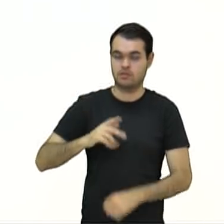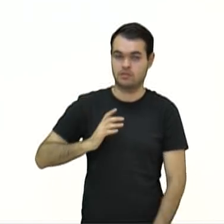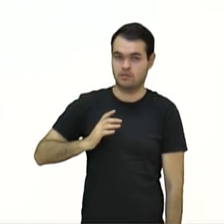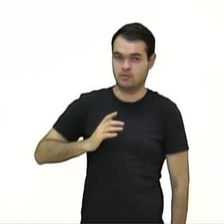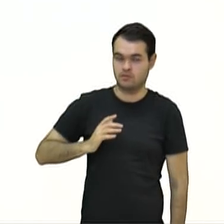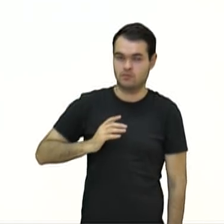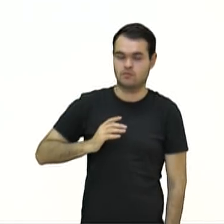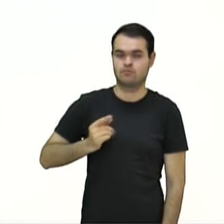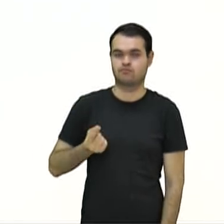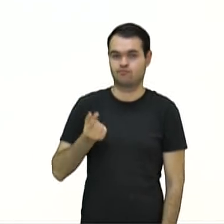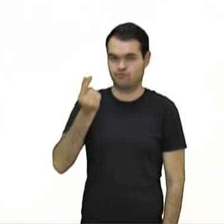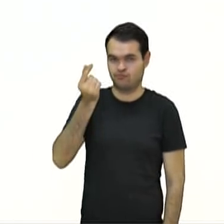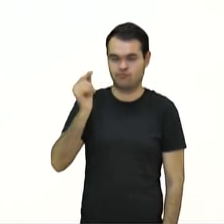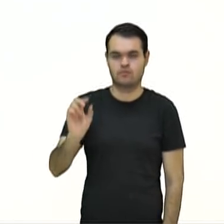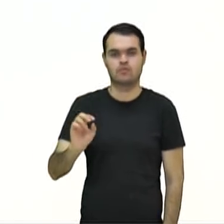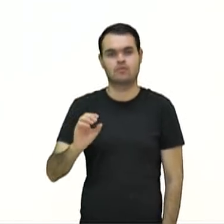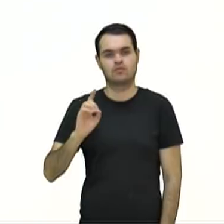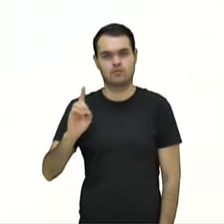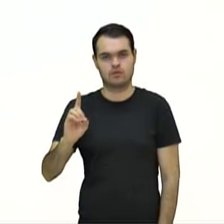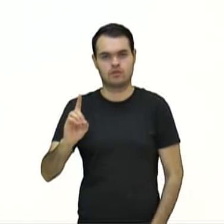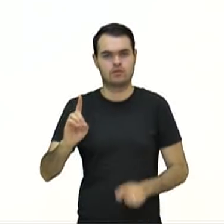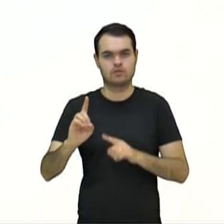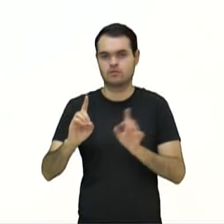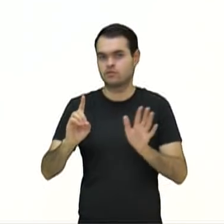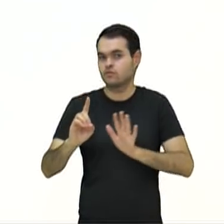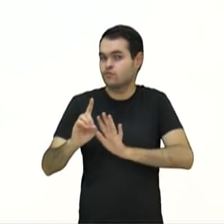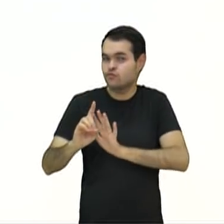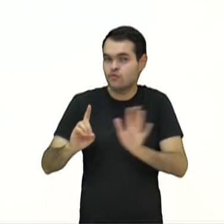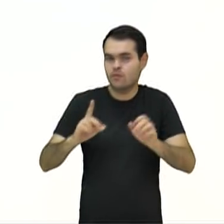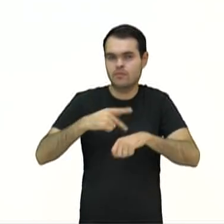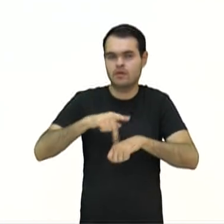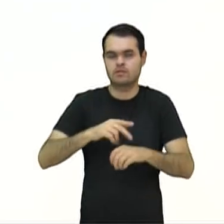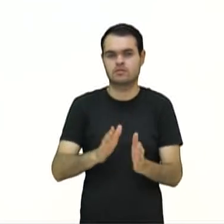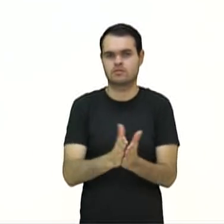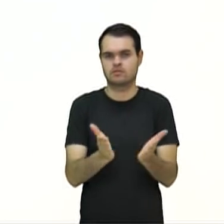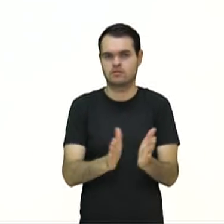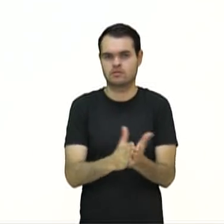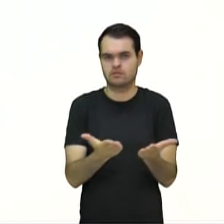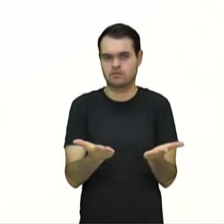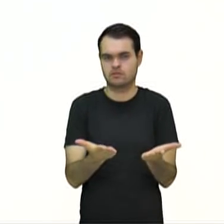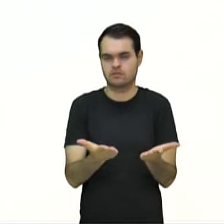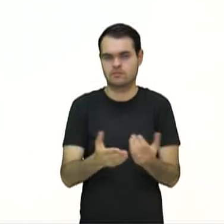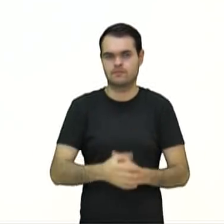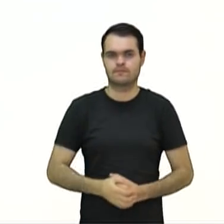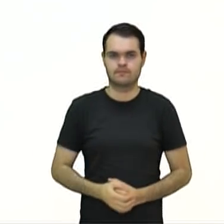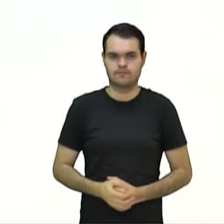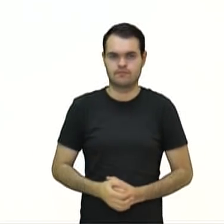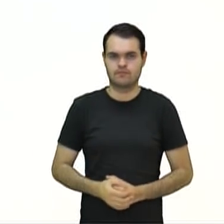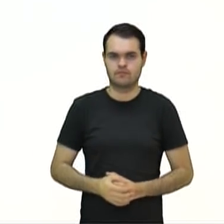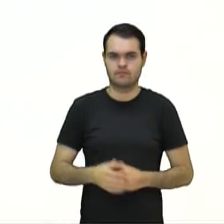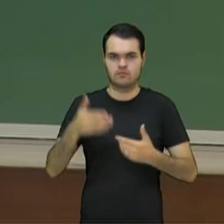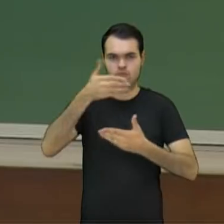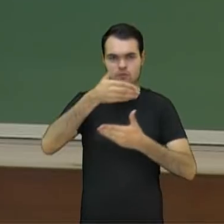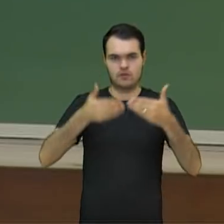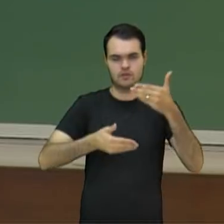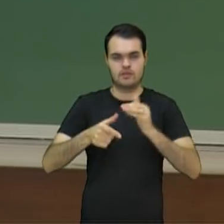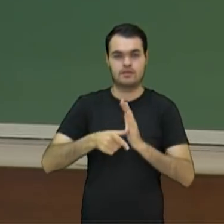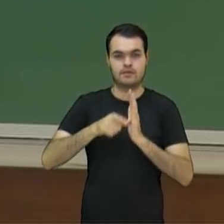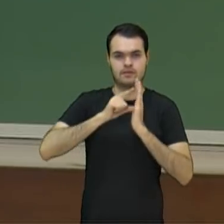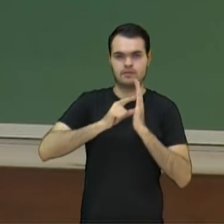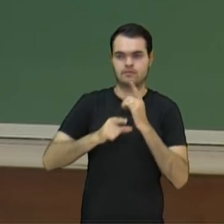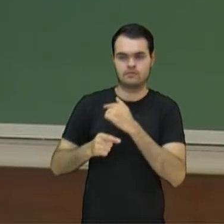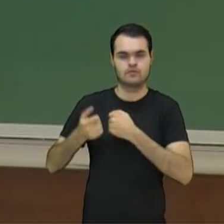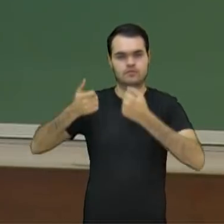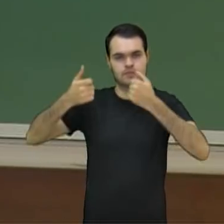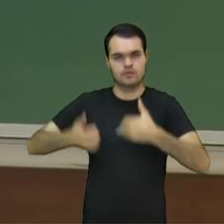ricos e a letra D apenas países pobres. E nos slides anteriores nós conversamos